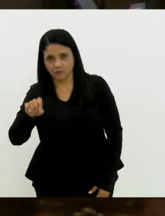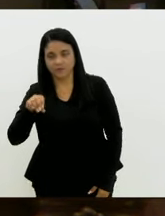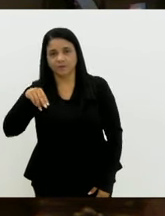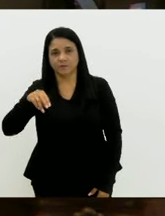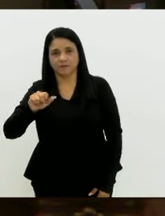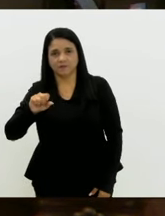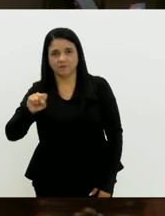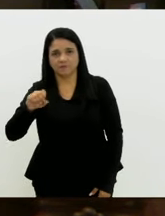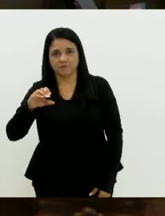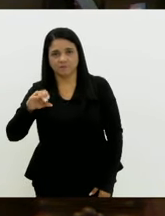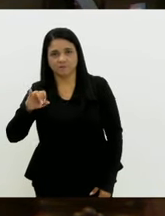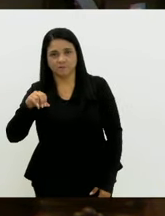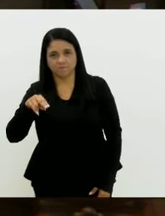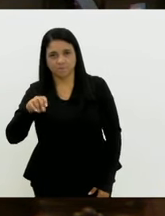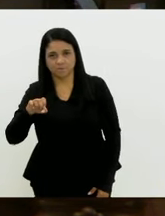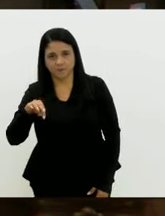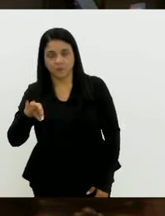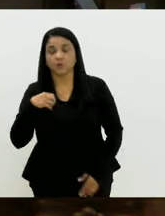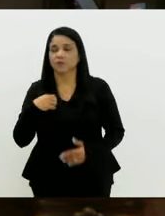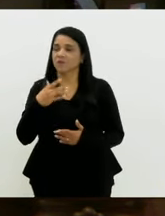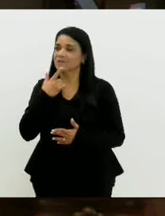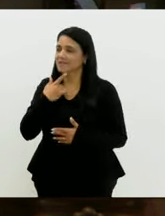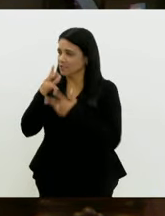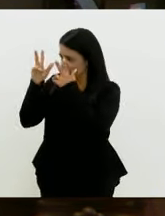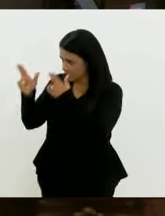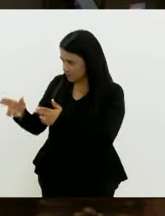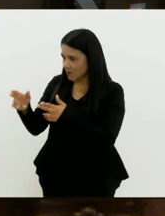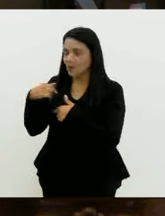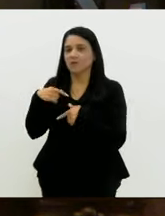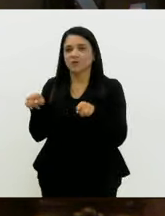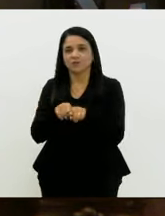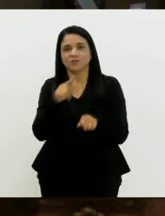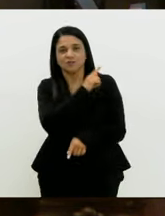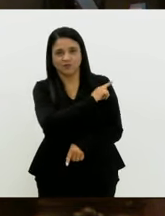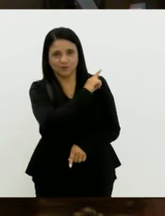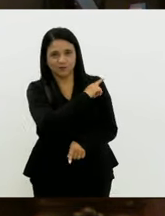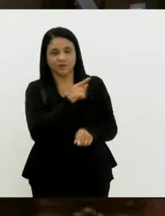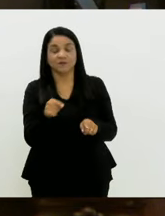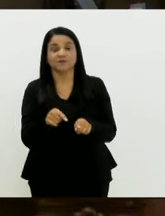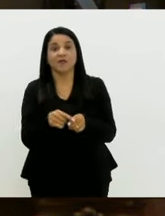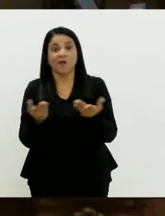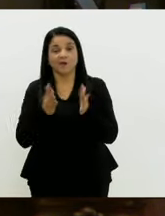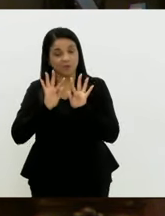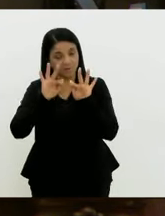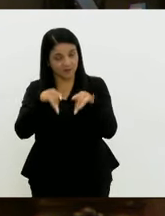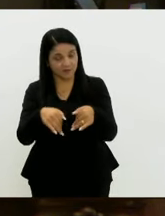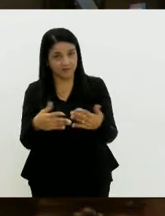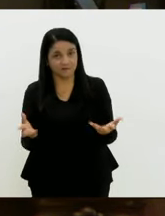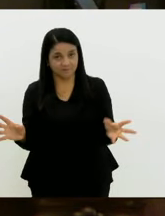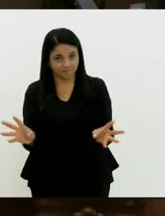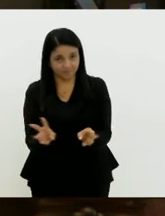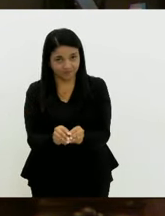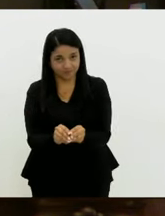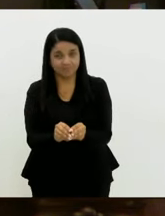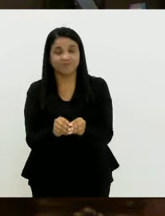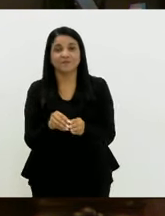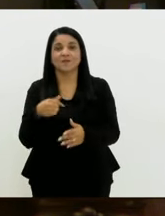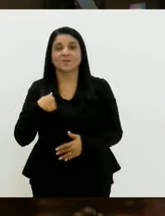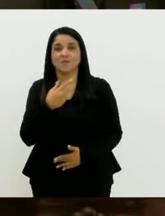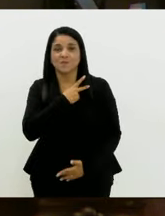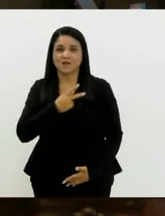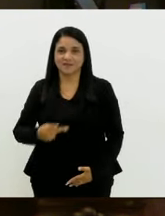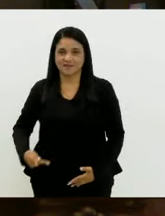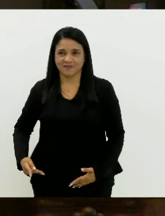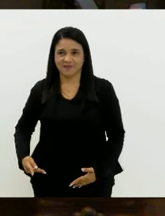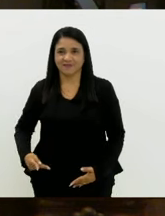na envergadura da tua gestão. Para finalizar, gostaria de ouvir o nosso querido presidente do